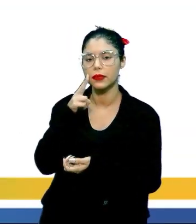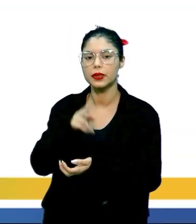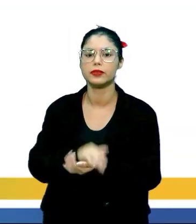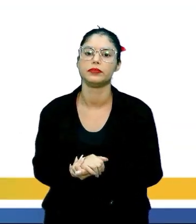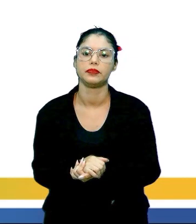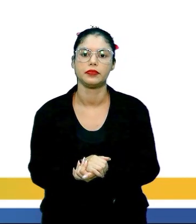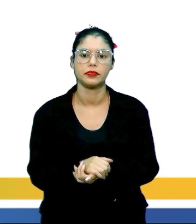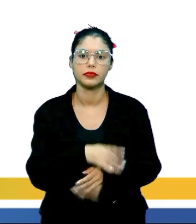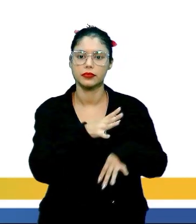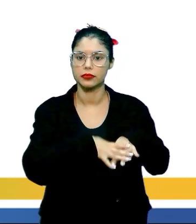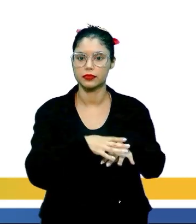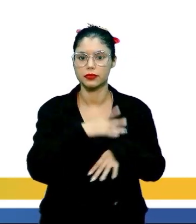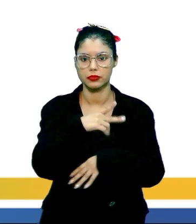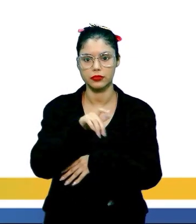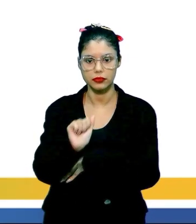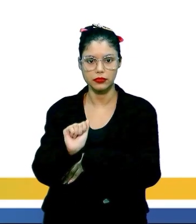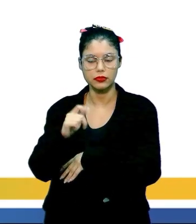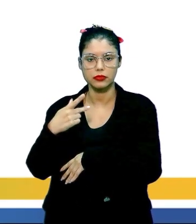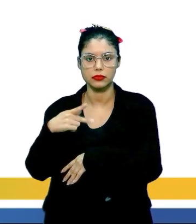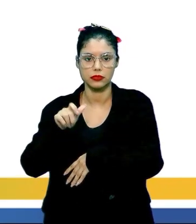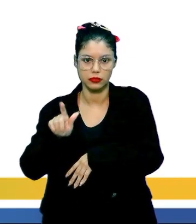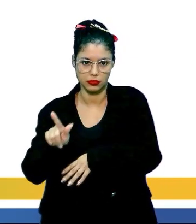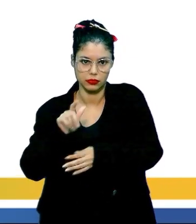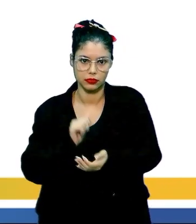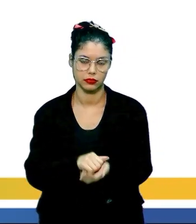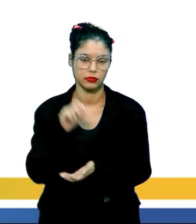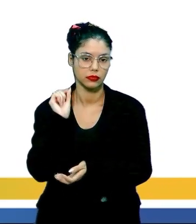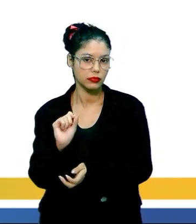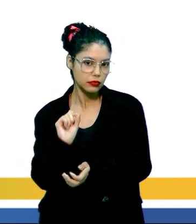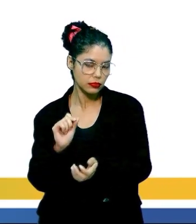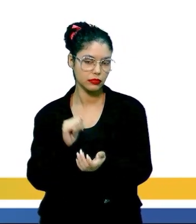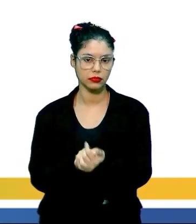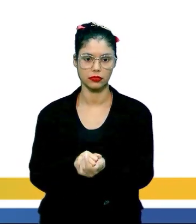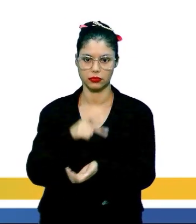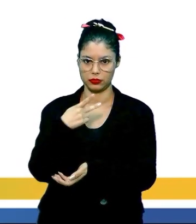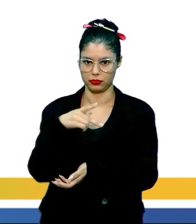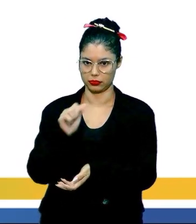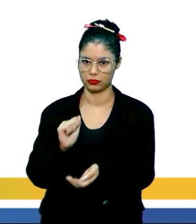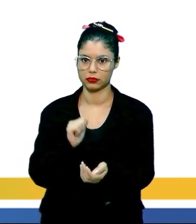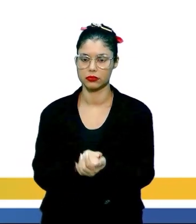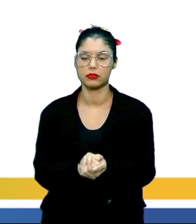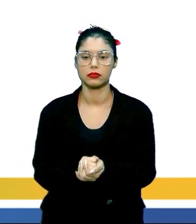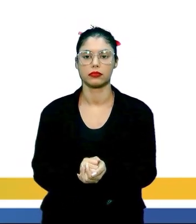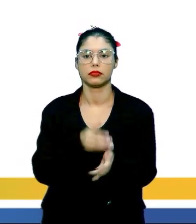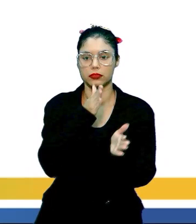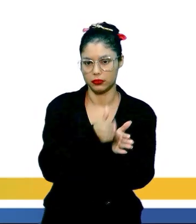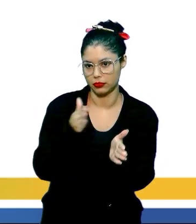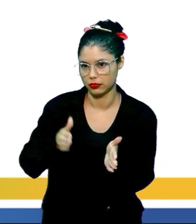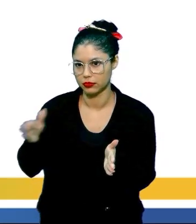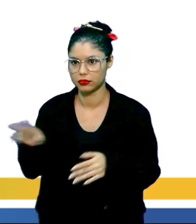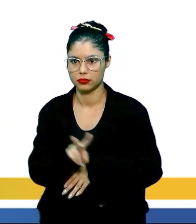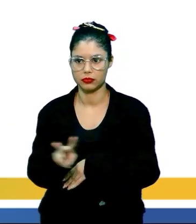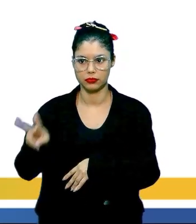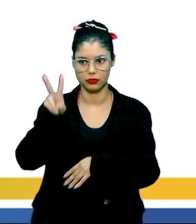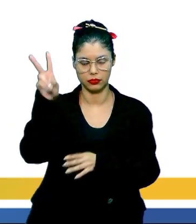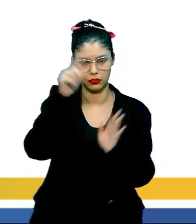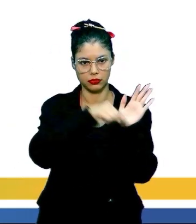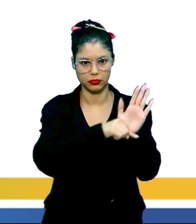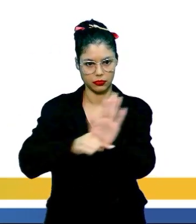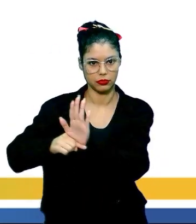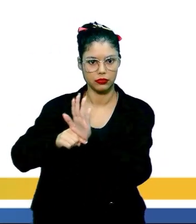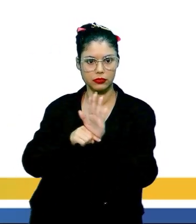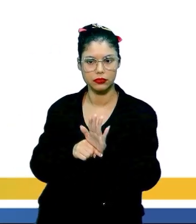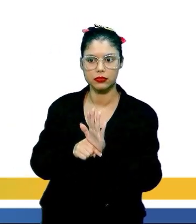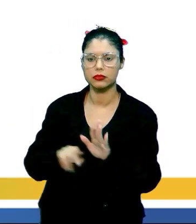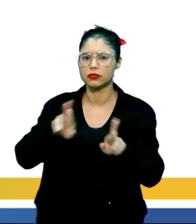direitinho? Matemática, PA e PG. O que vem a ser uma PA, progressão aritmética? É uma sequência de